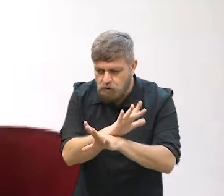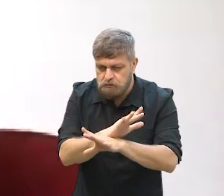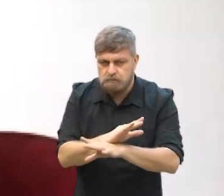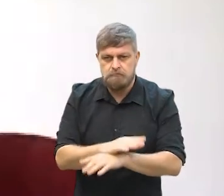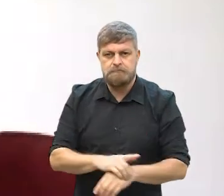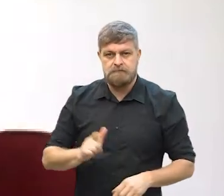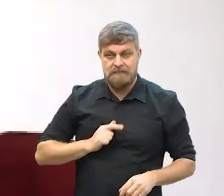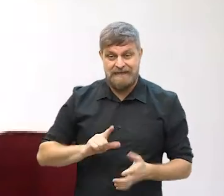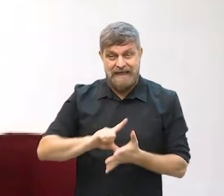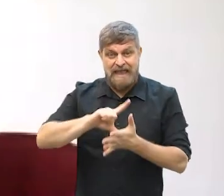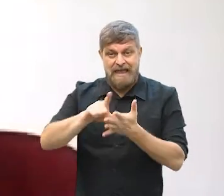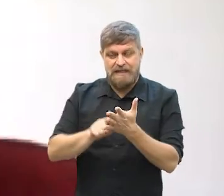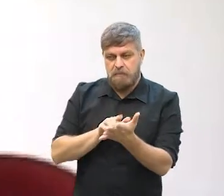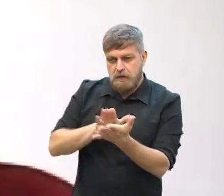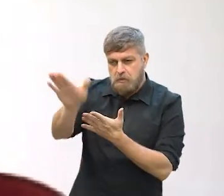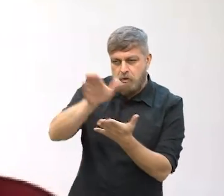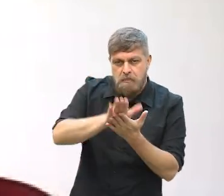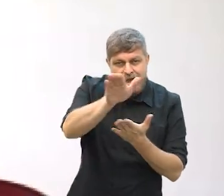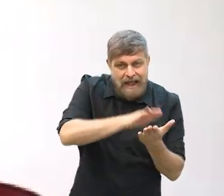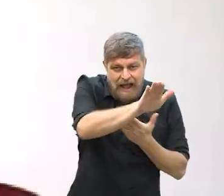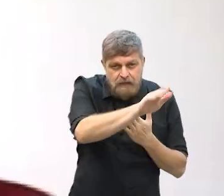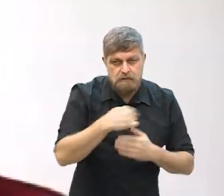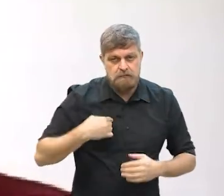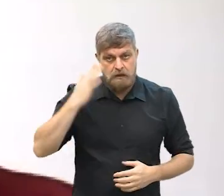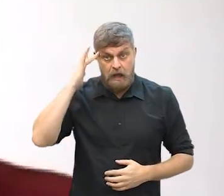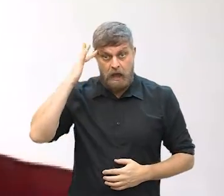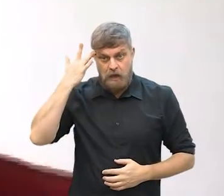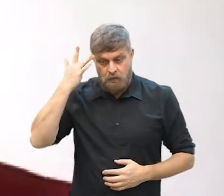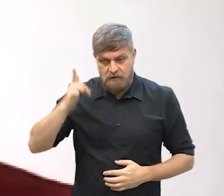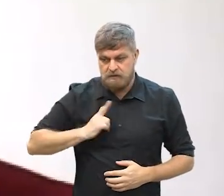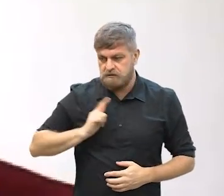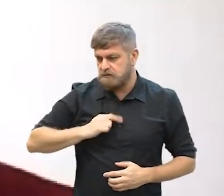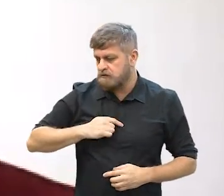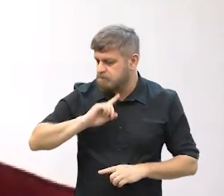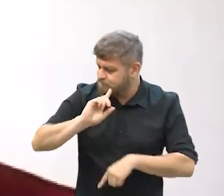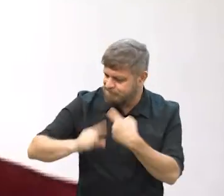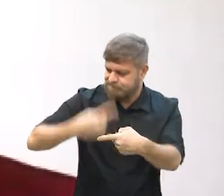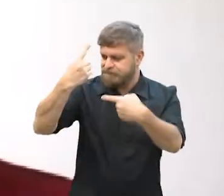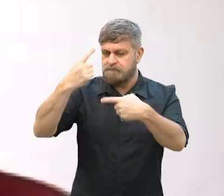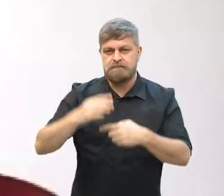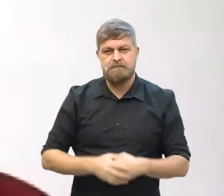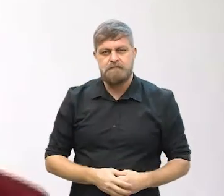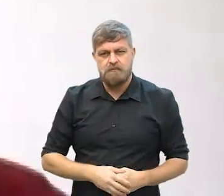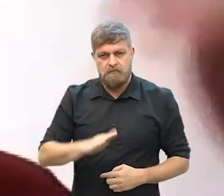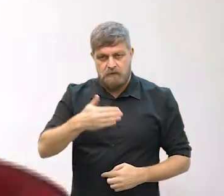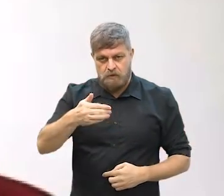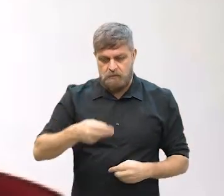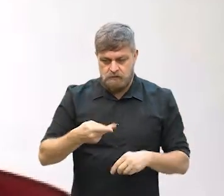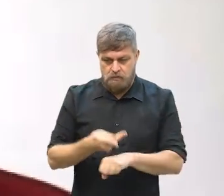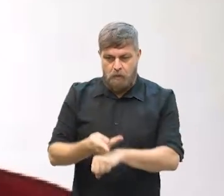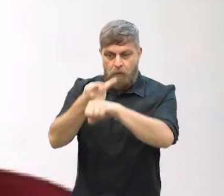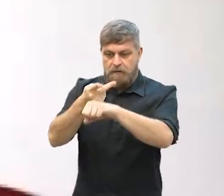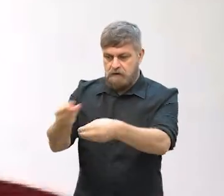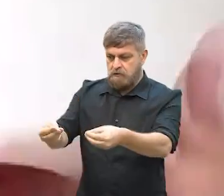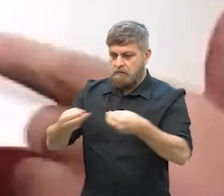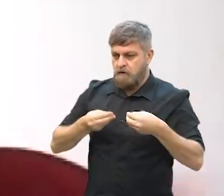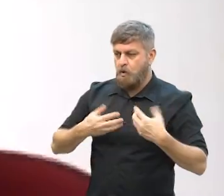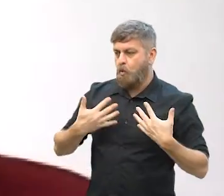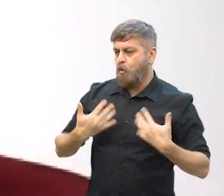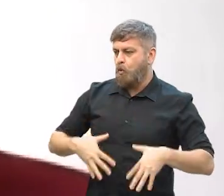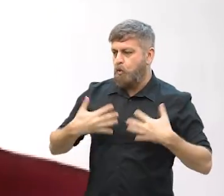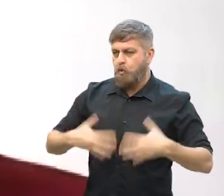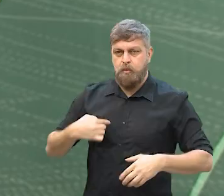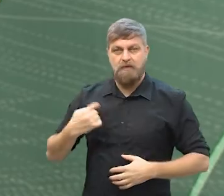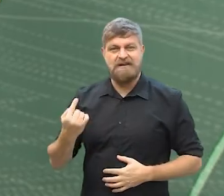de fato, publicado, então acho que a expectativa já se superou por aí. Quando a gente recebeu o prêmio, foi mais